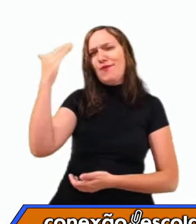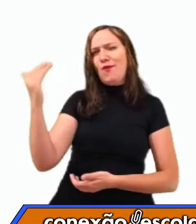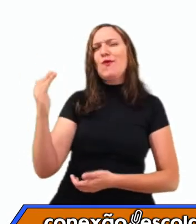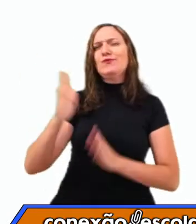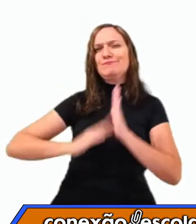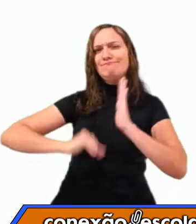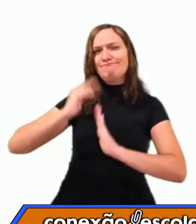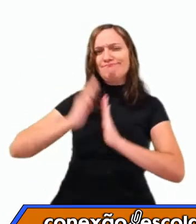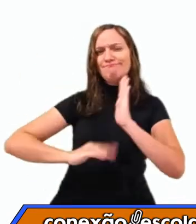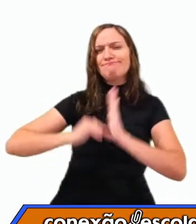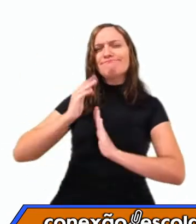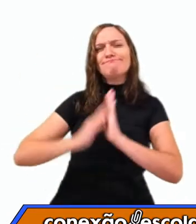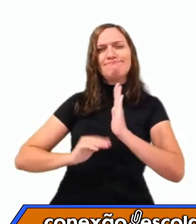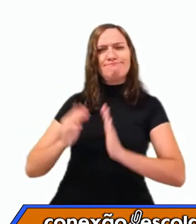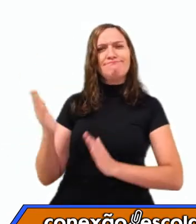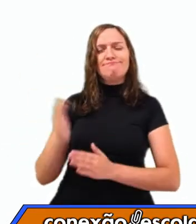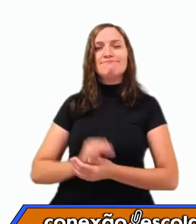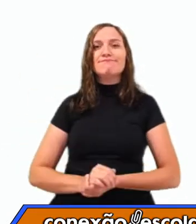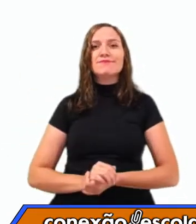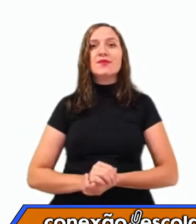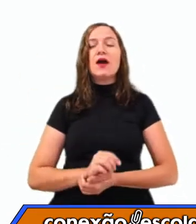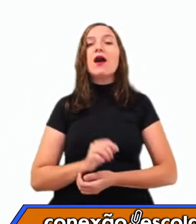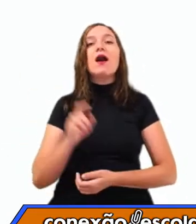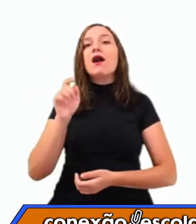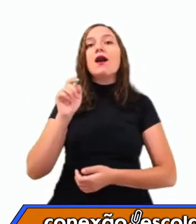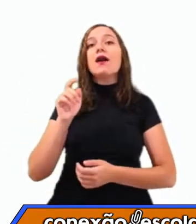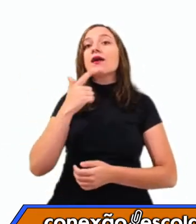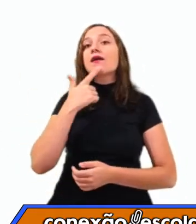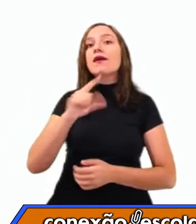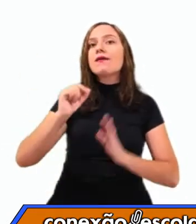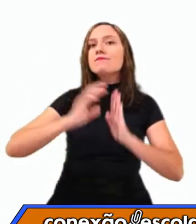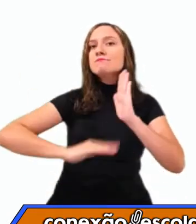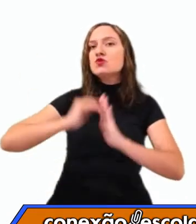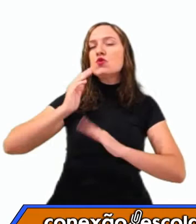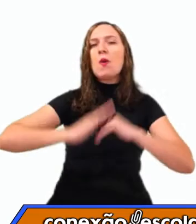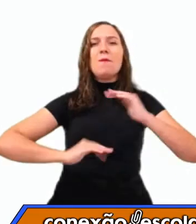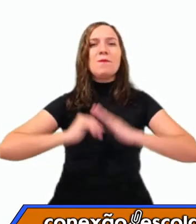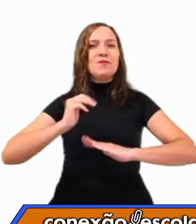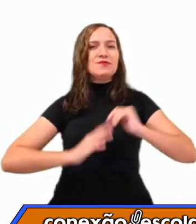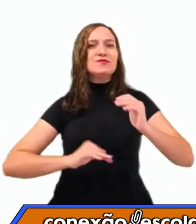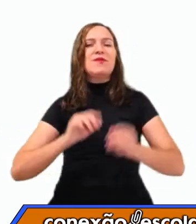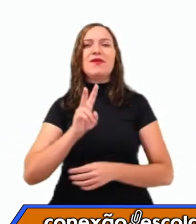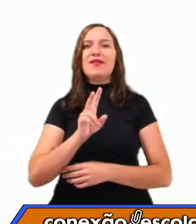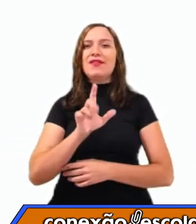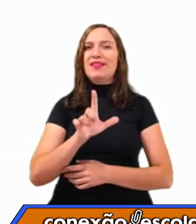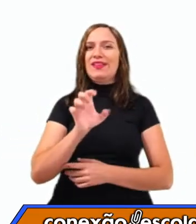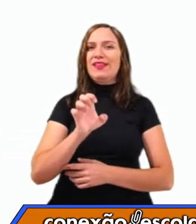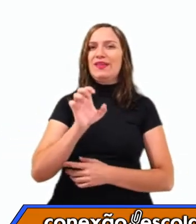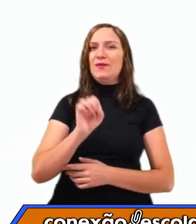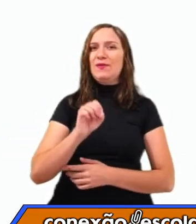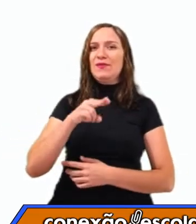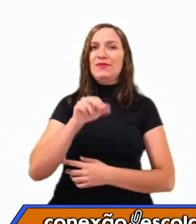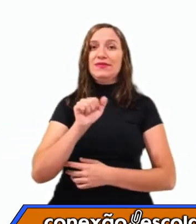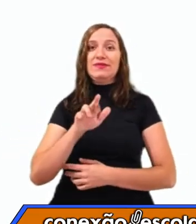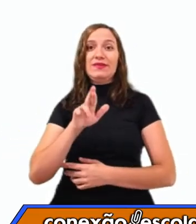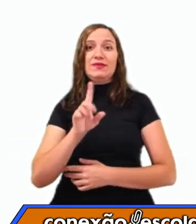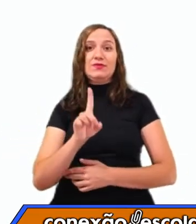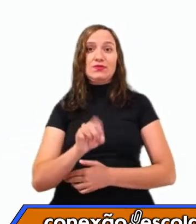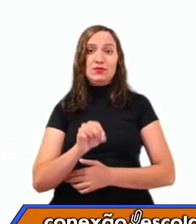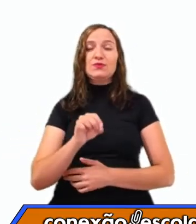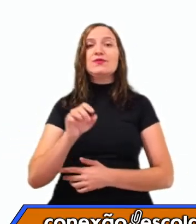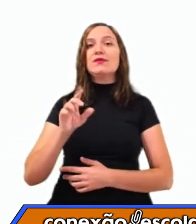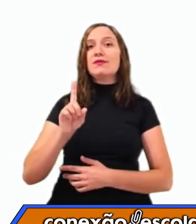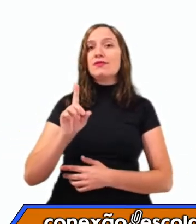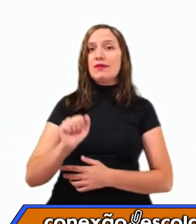grandes autores dessa época, que é o Leonardo da Vinci, né? E aí a gente pode ver muito bem essa